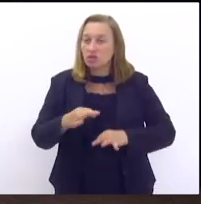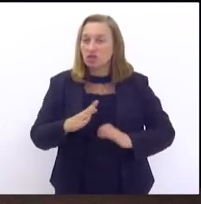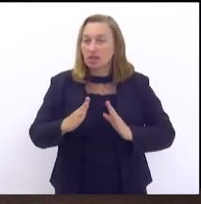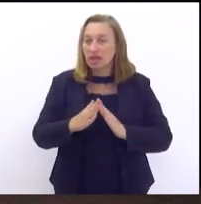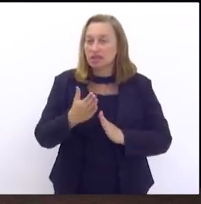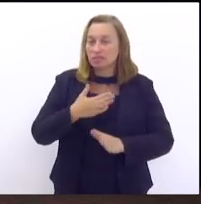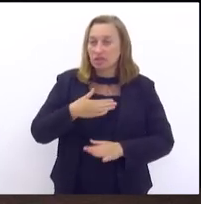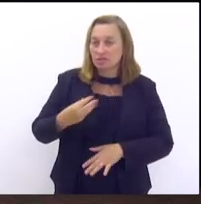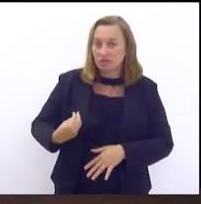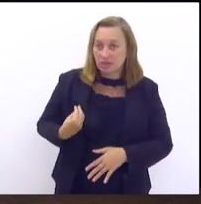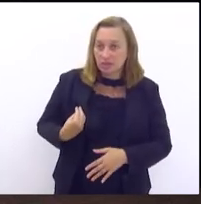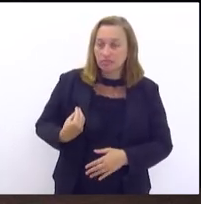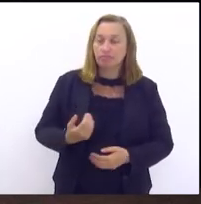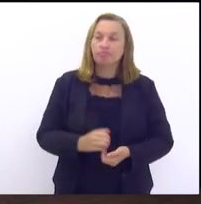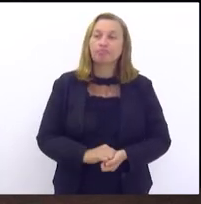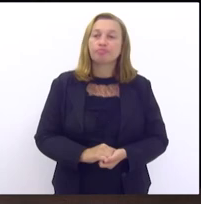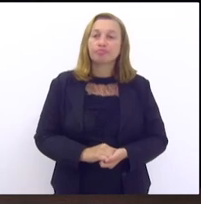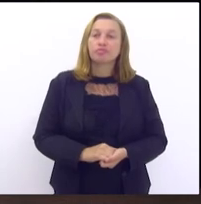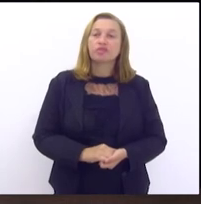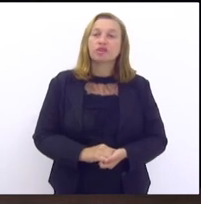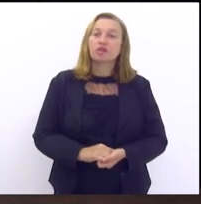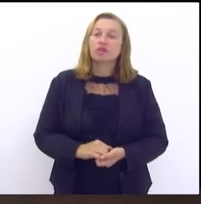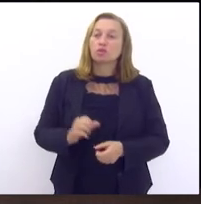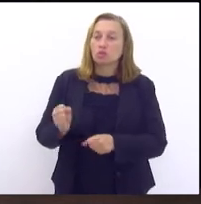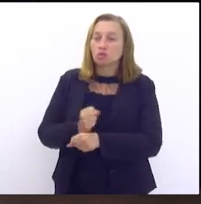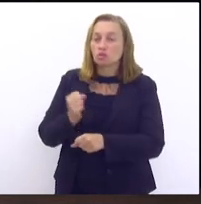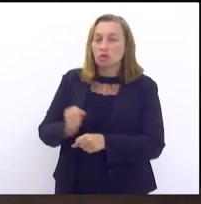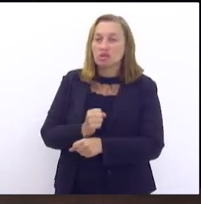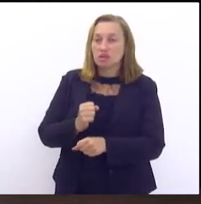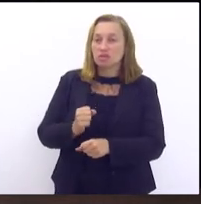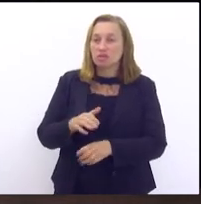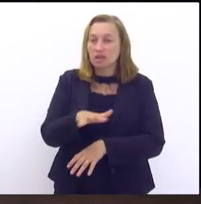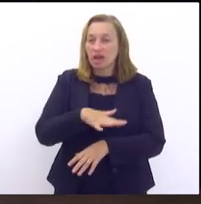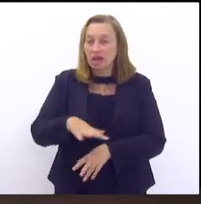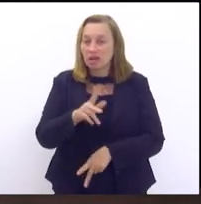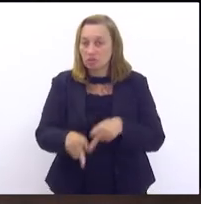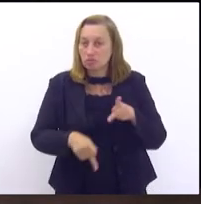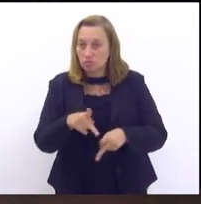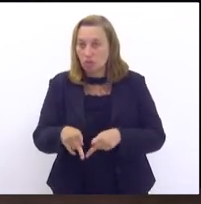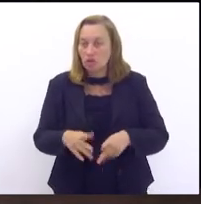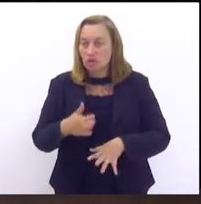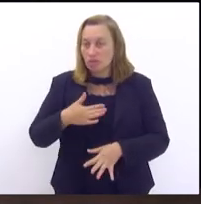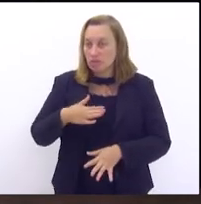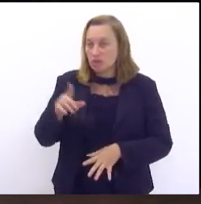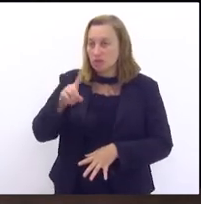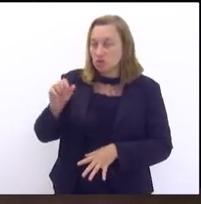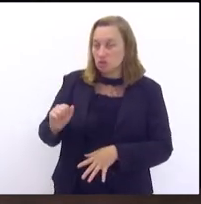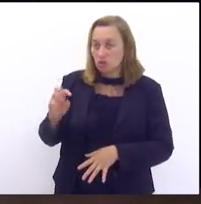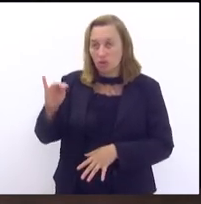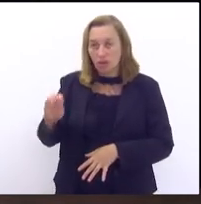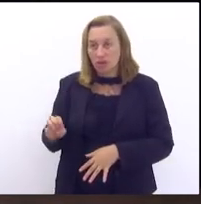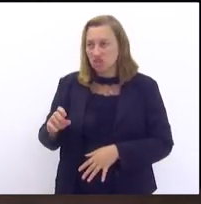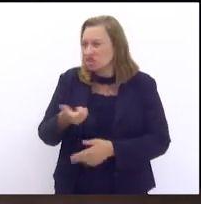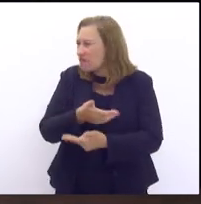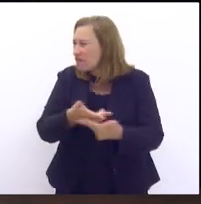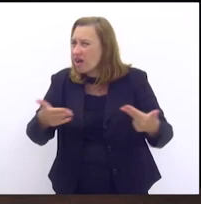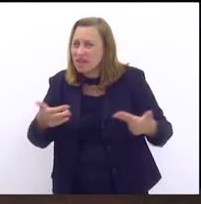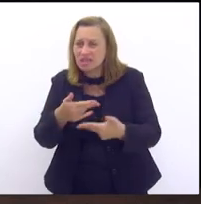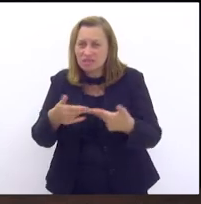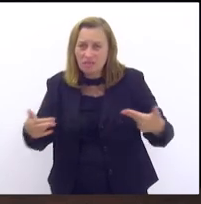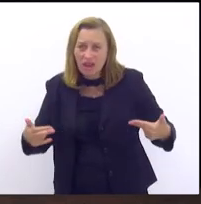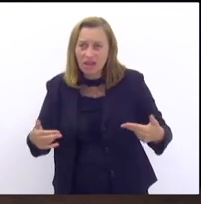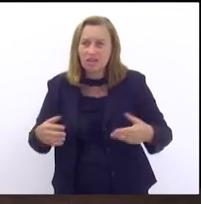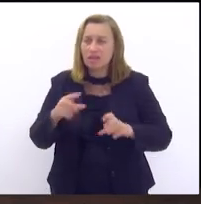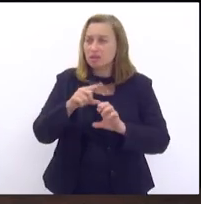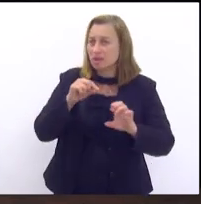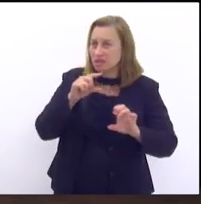Minha Vida, que é de construção para a área popular, que na minha região da Zona Oeste são centenas e centenas de